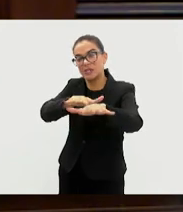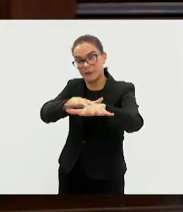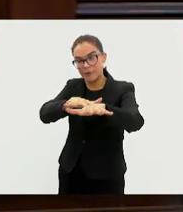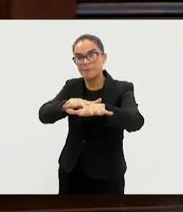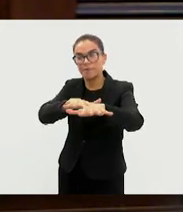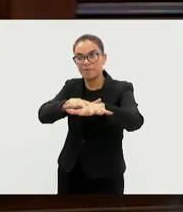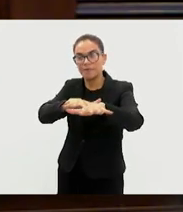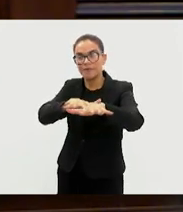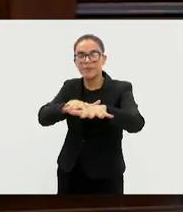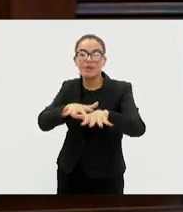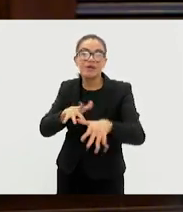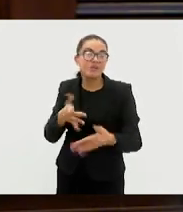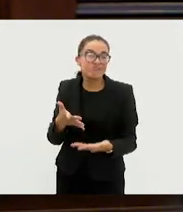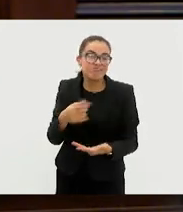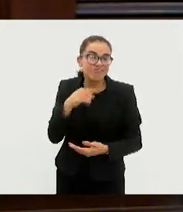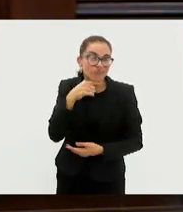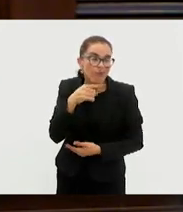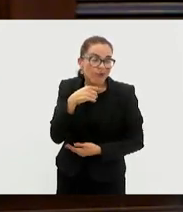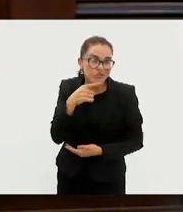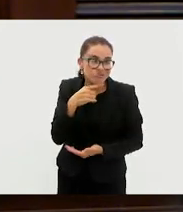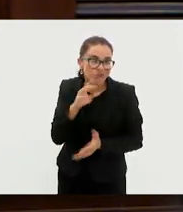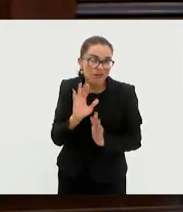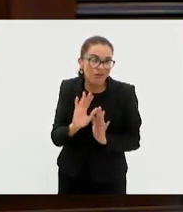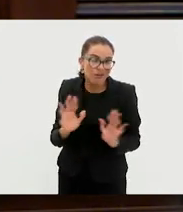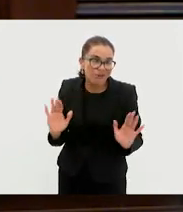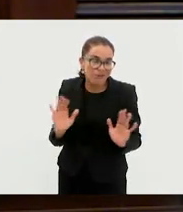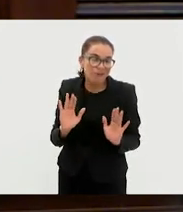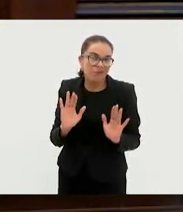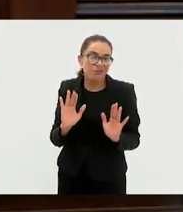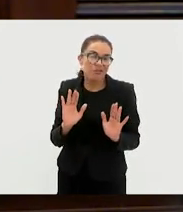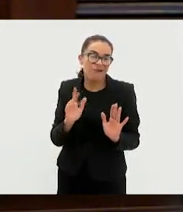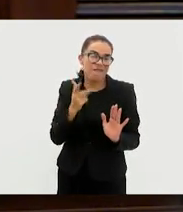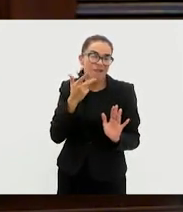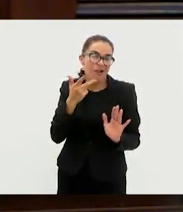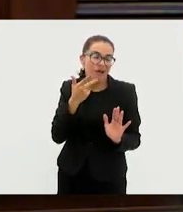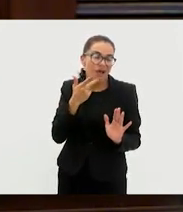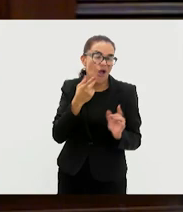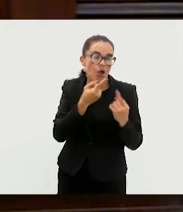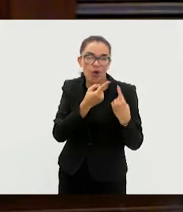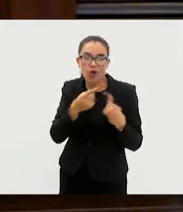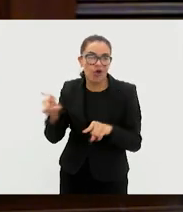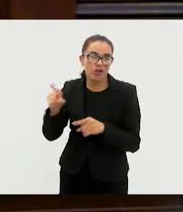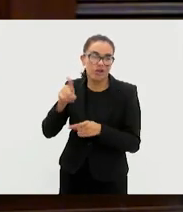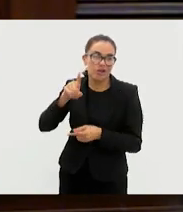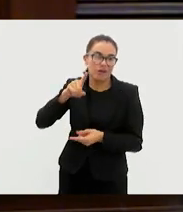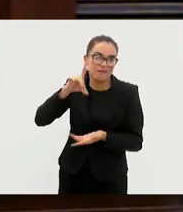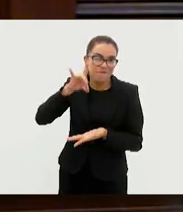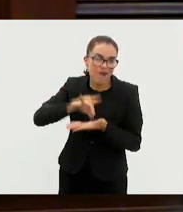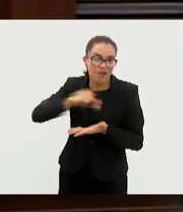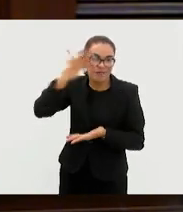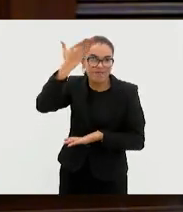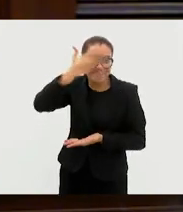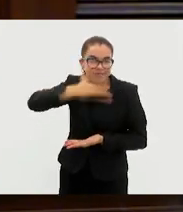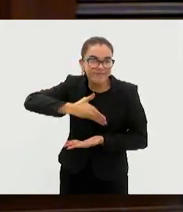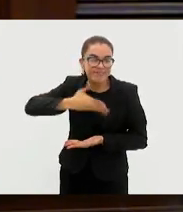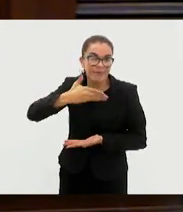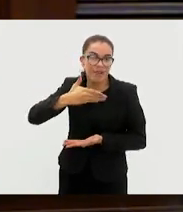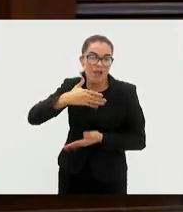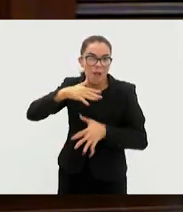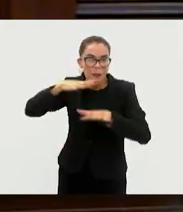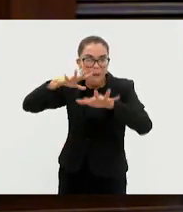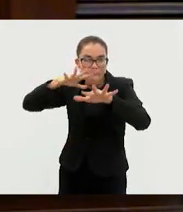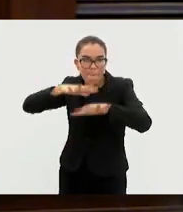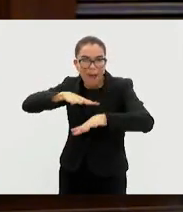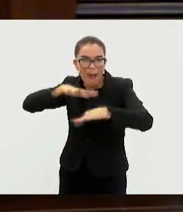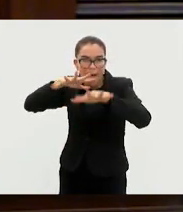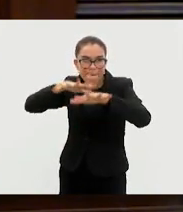E não adianta ir contra os fatos. Uma multidão gigantesca